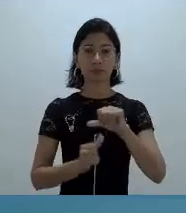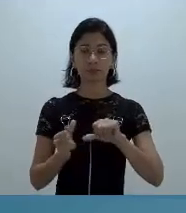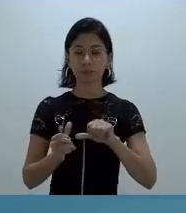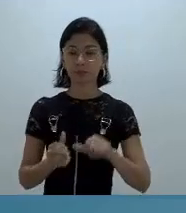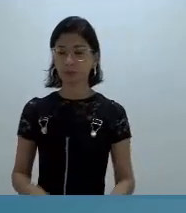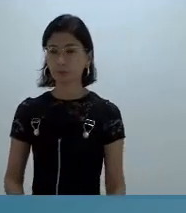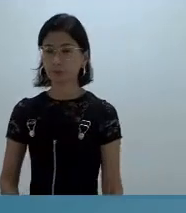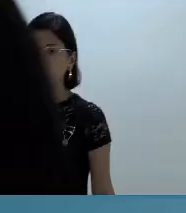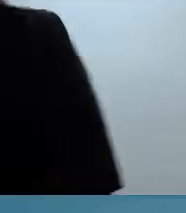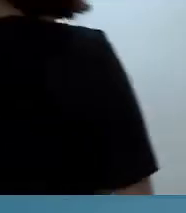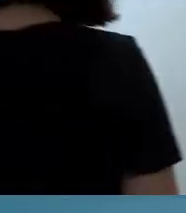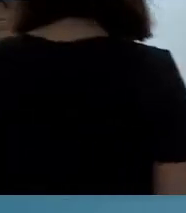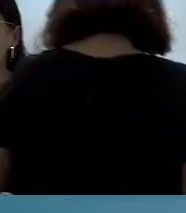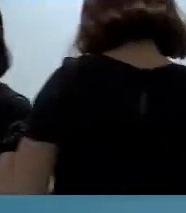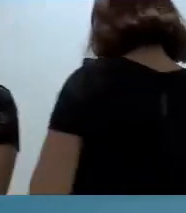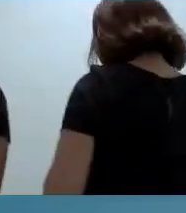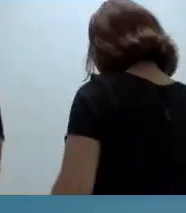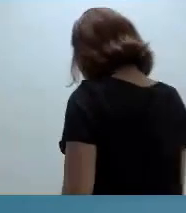1.134.000.